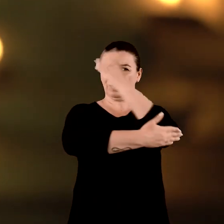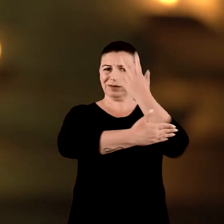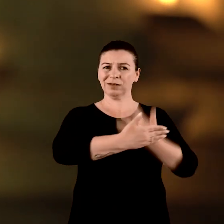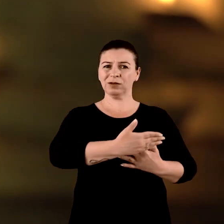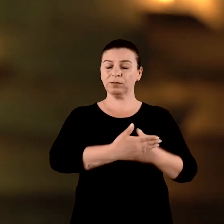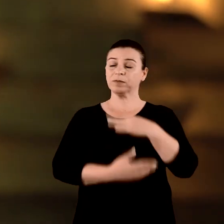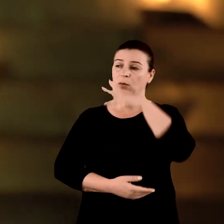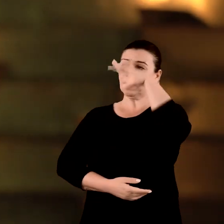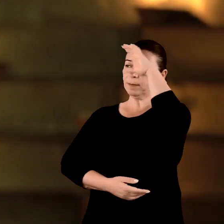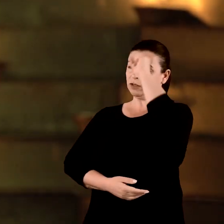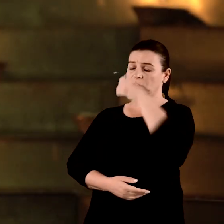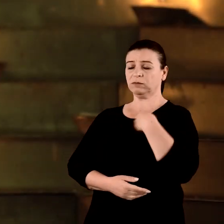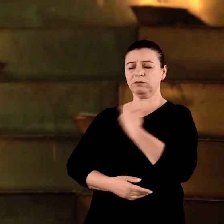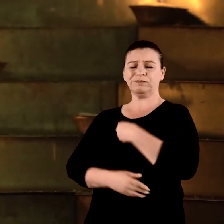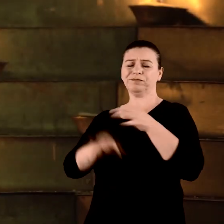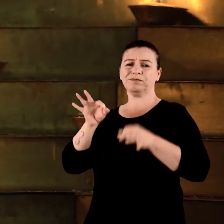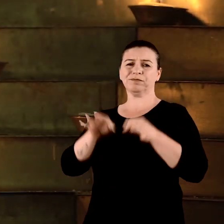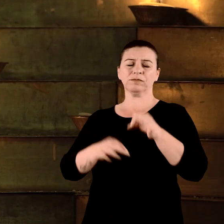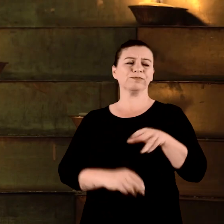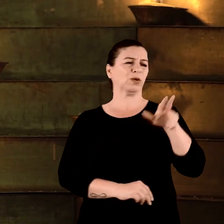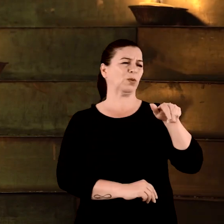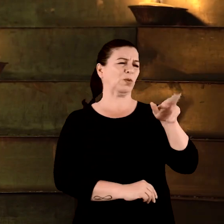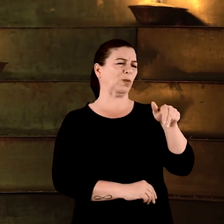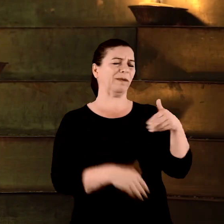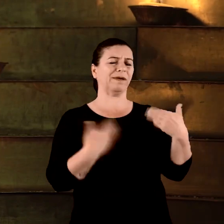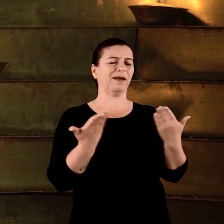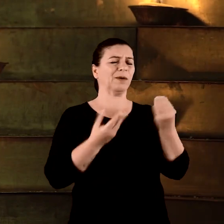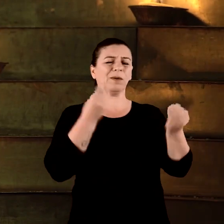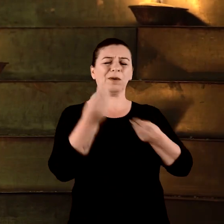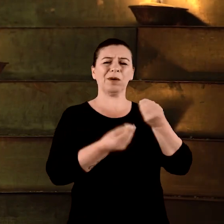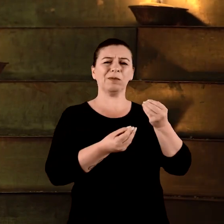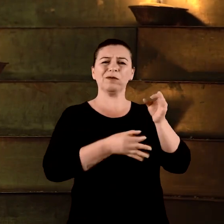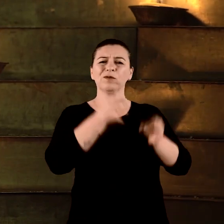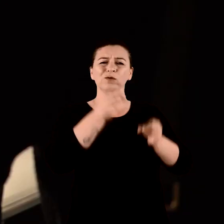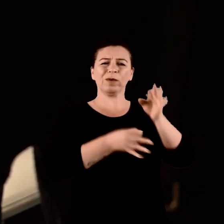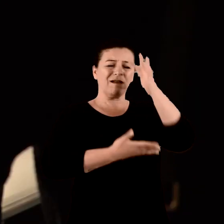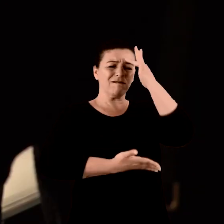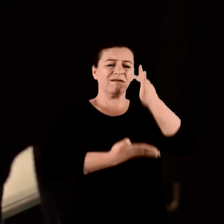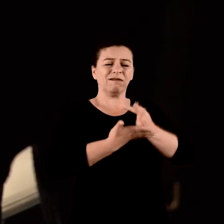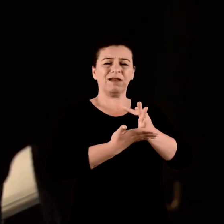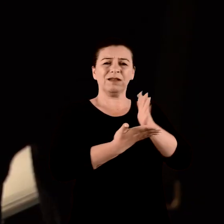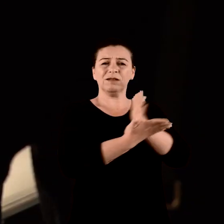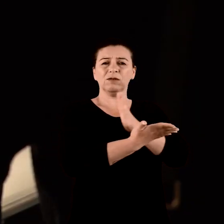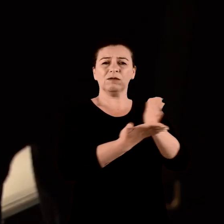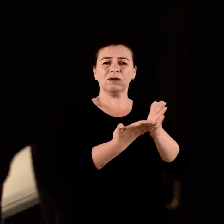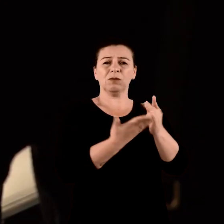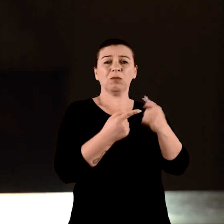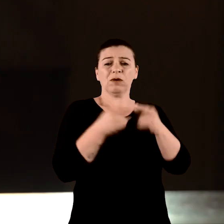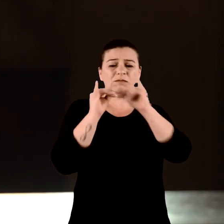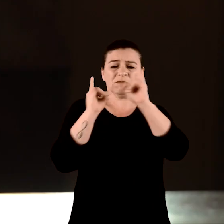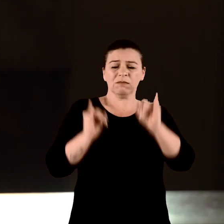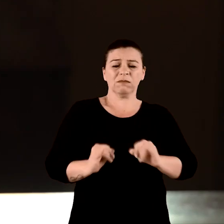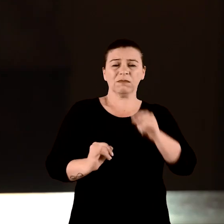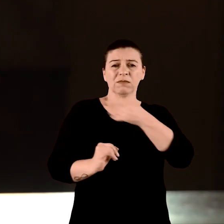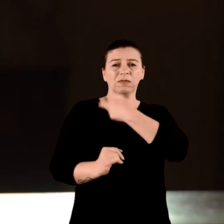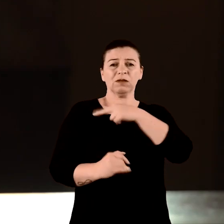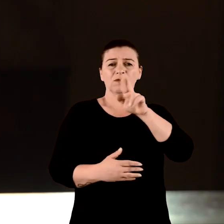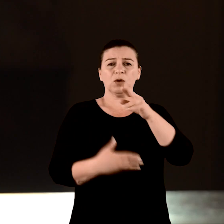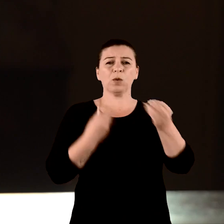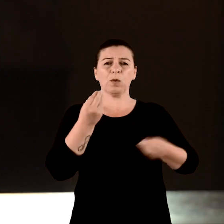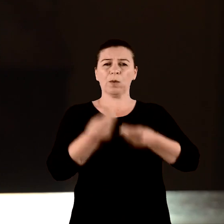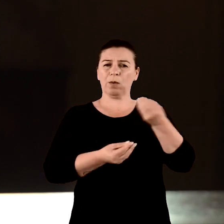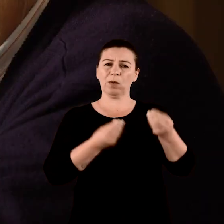Eu aprendi, professora, que não somos nós que devemos julgar, né? Nunca. Como é que eu vou julgar a fé de alguém através de um ícone